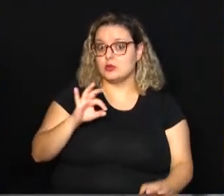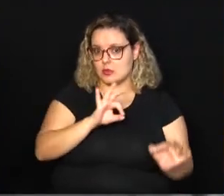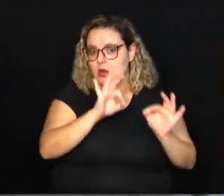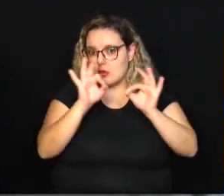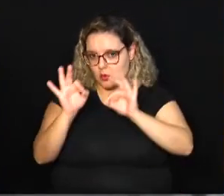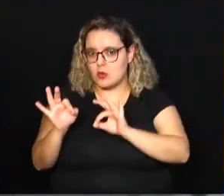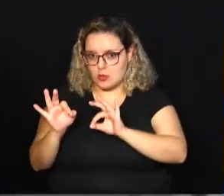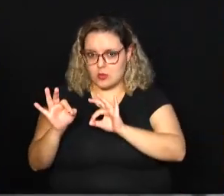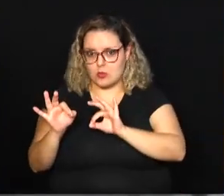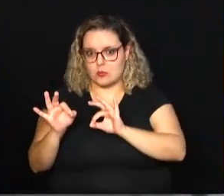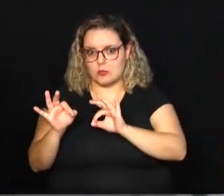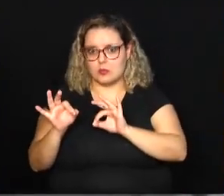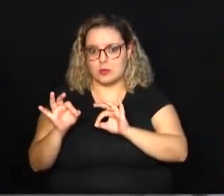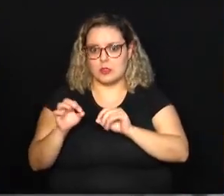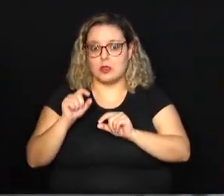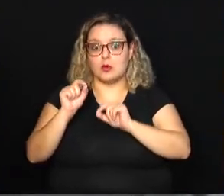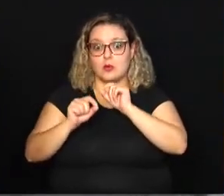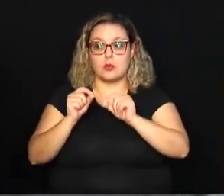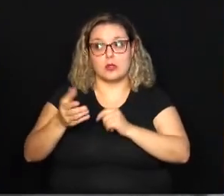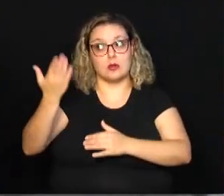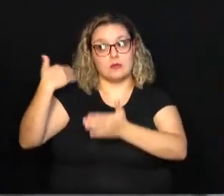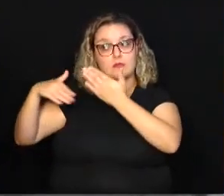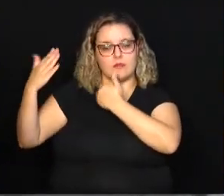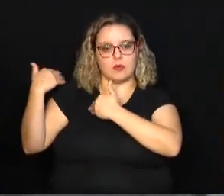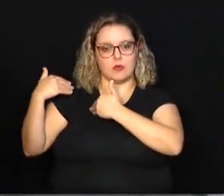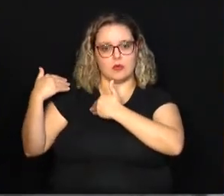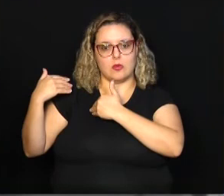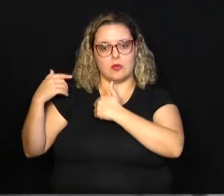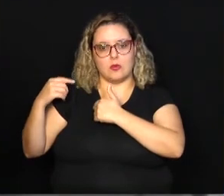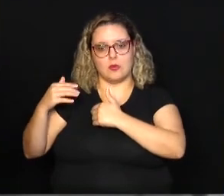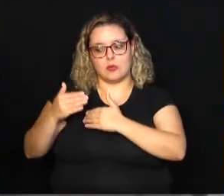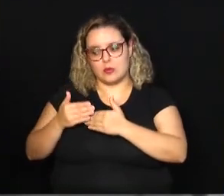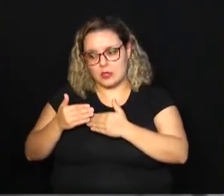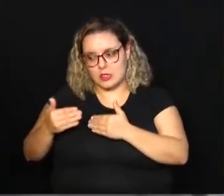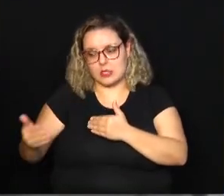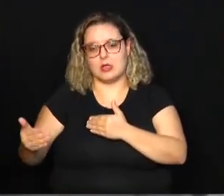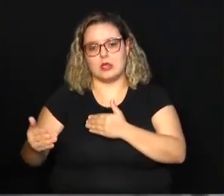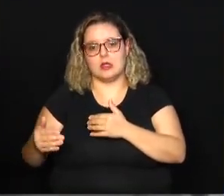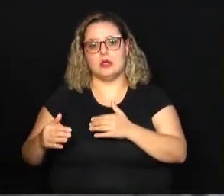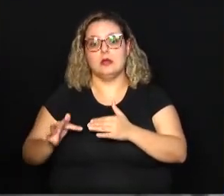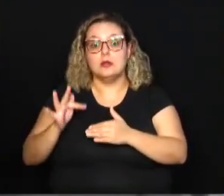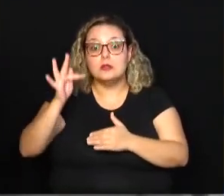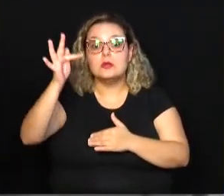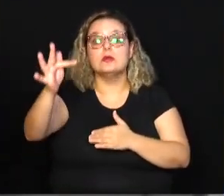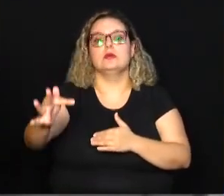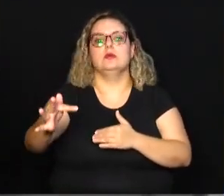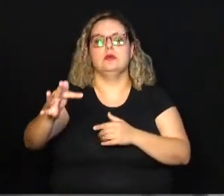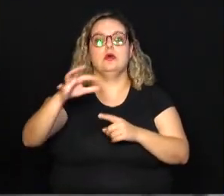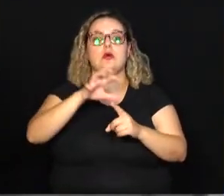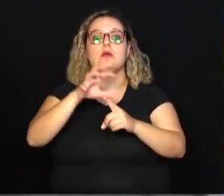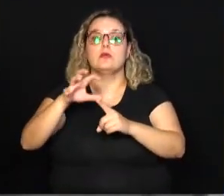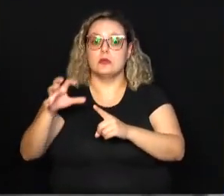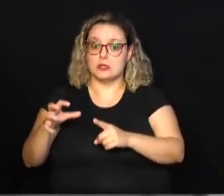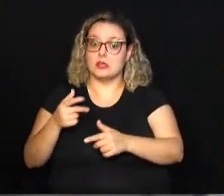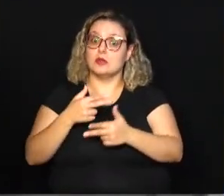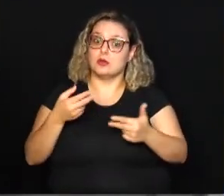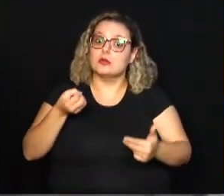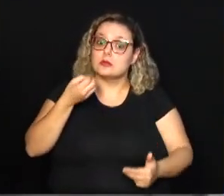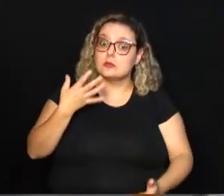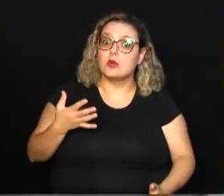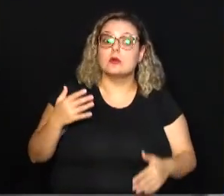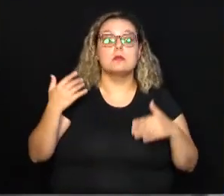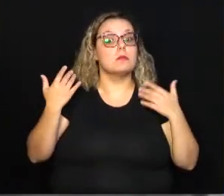que ele foi, o que ele é, e se Deus quiser, o que ele poderá ser, que é o meu sonho de poder influenciar em alguma coisa nisso.